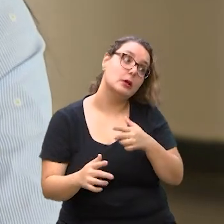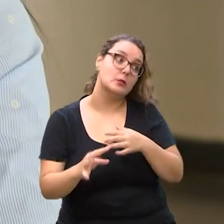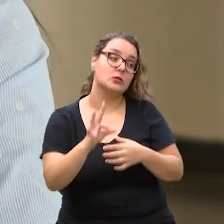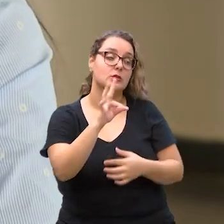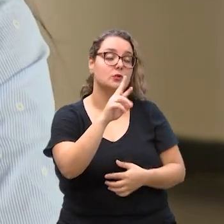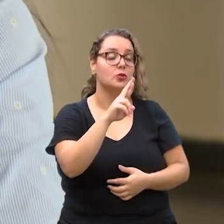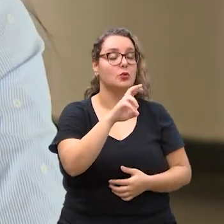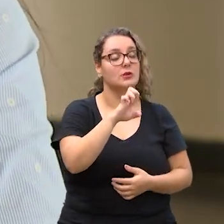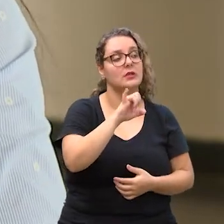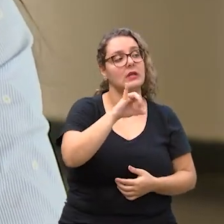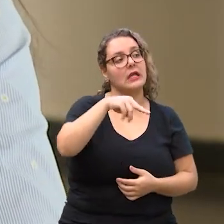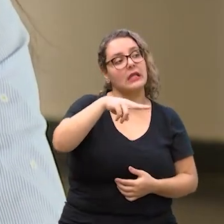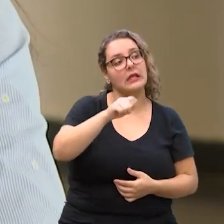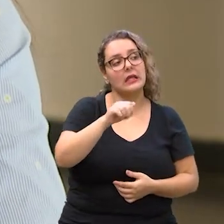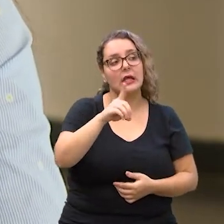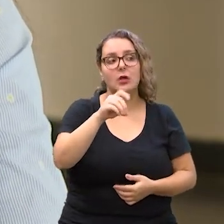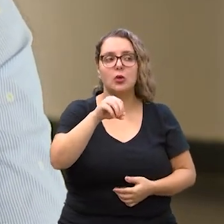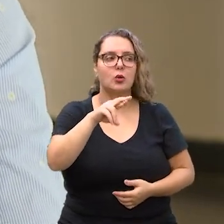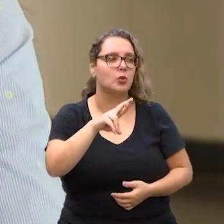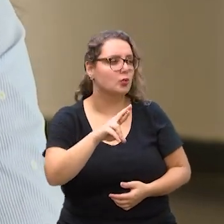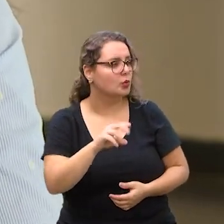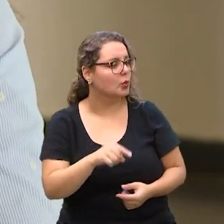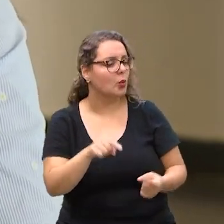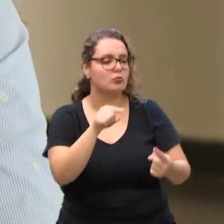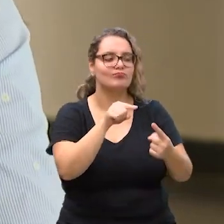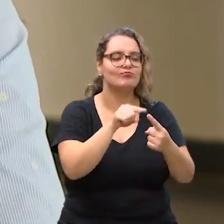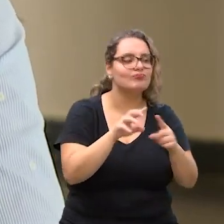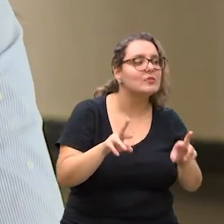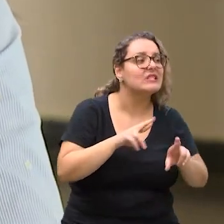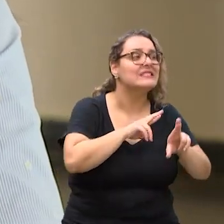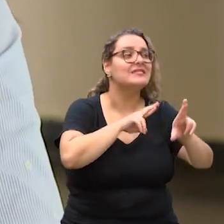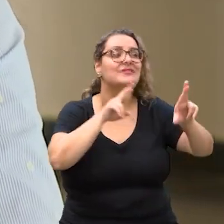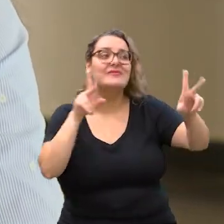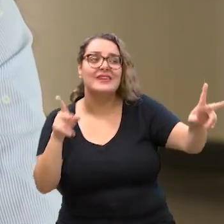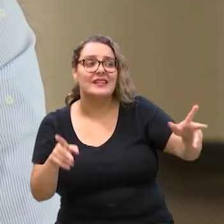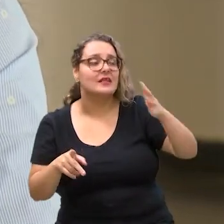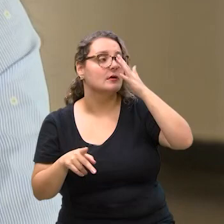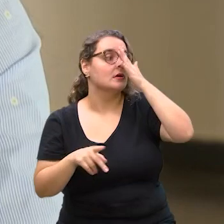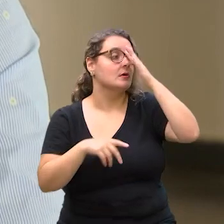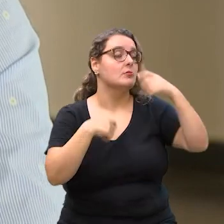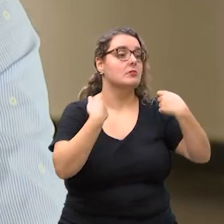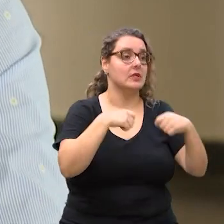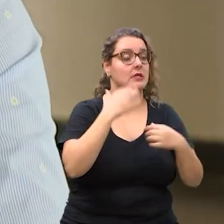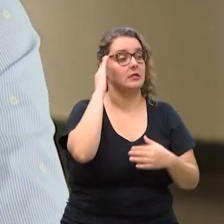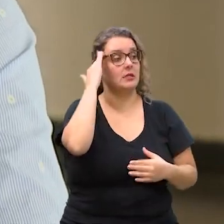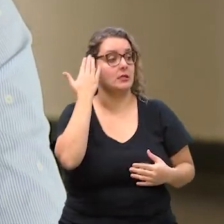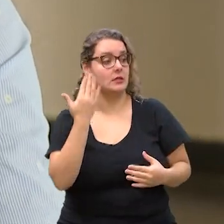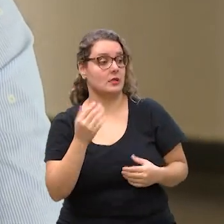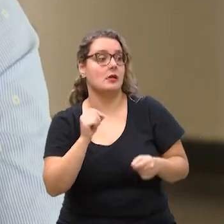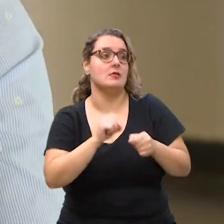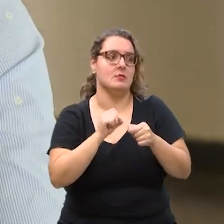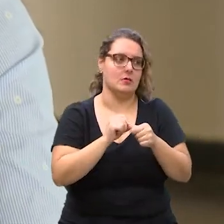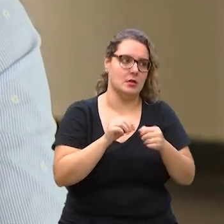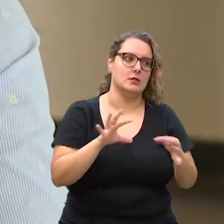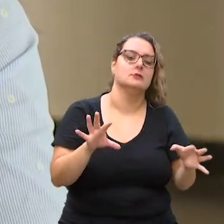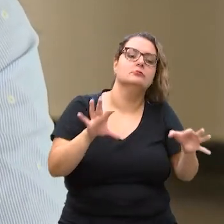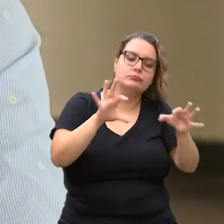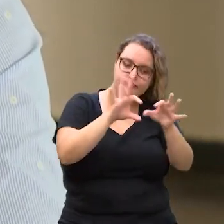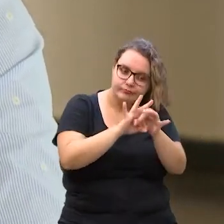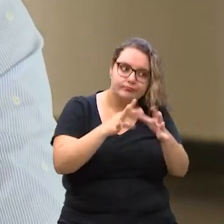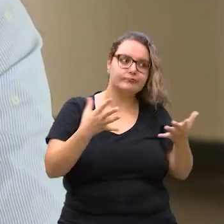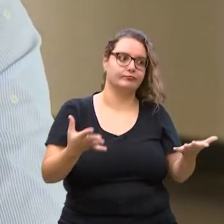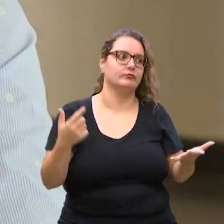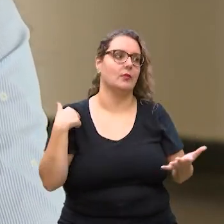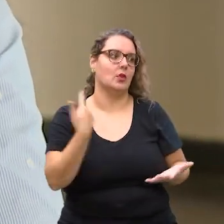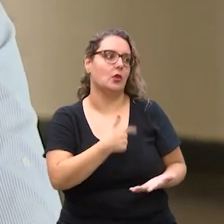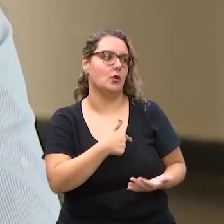de comunicação, de objetivos traçados muito diferentes, então a gente precisa entender e fazer essa ponte. A gente fala